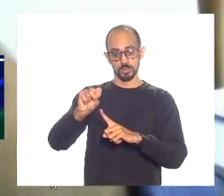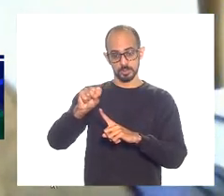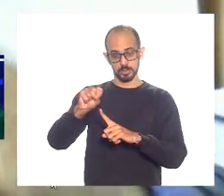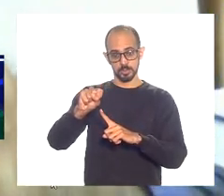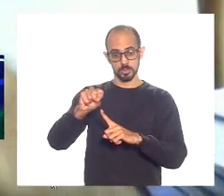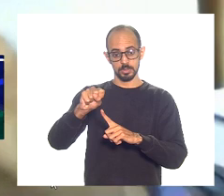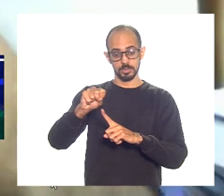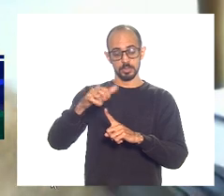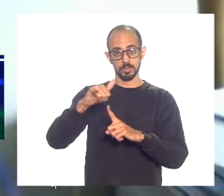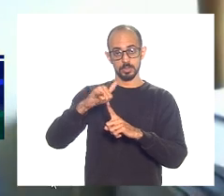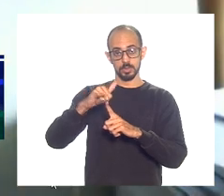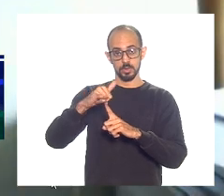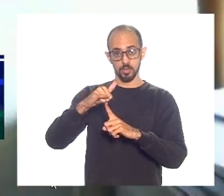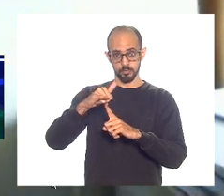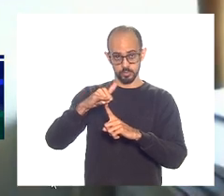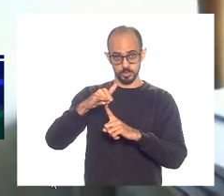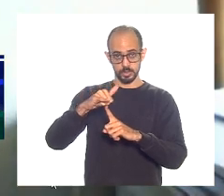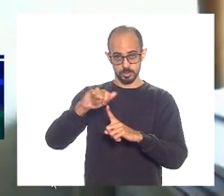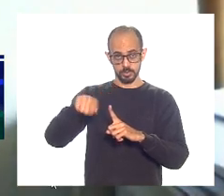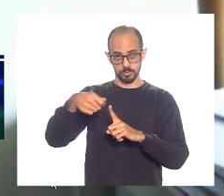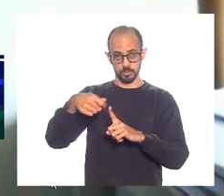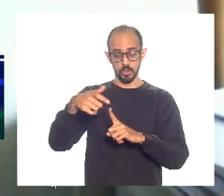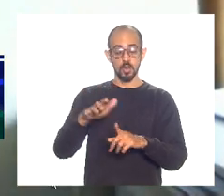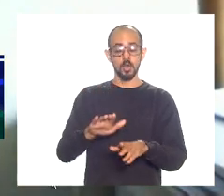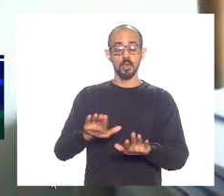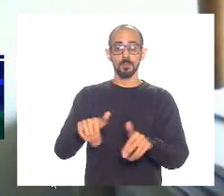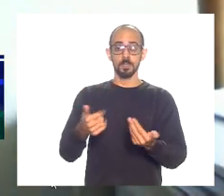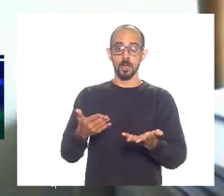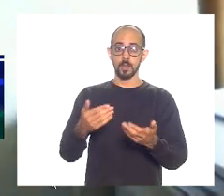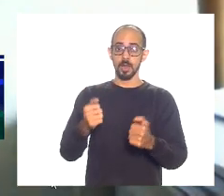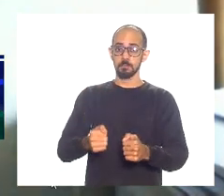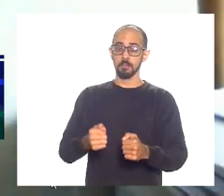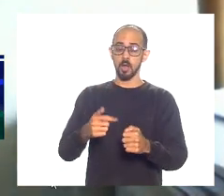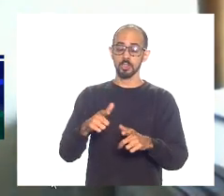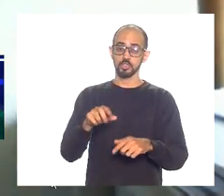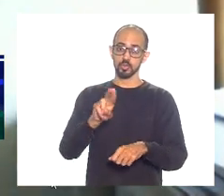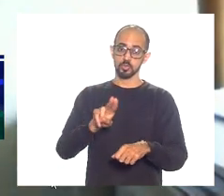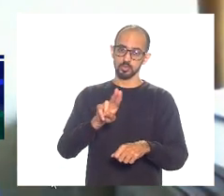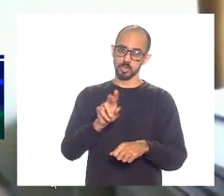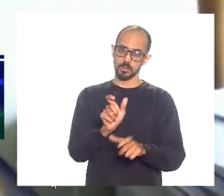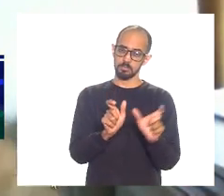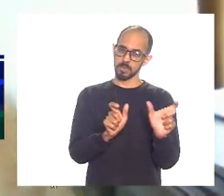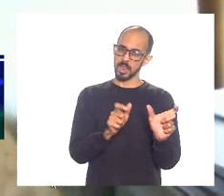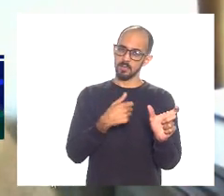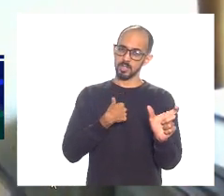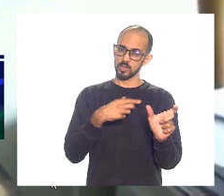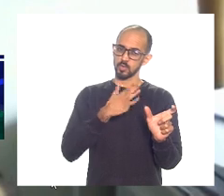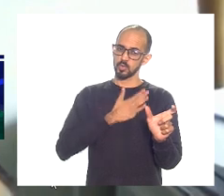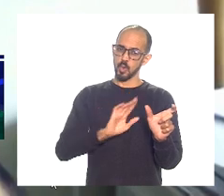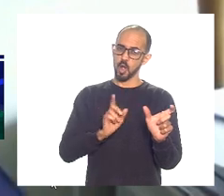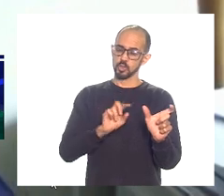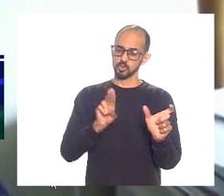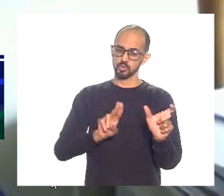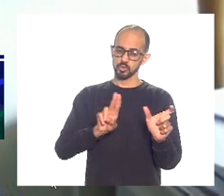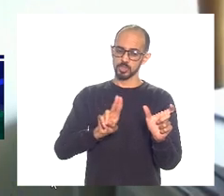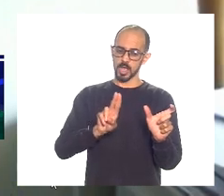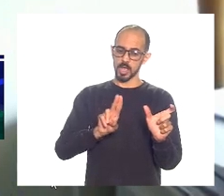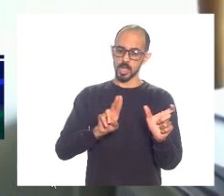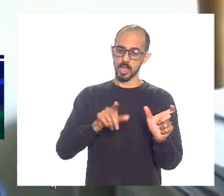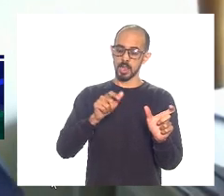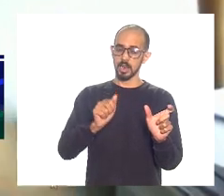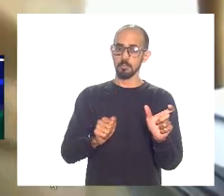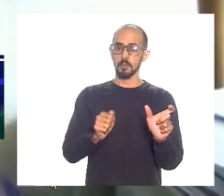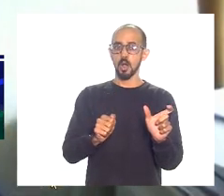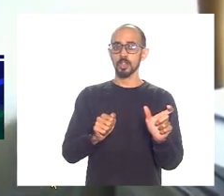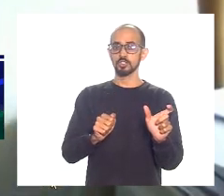Belo Horizonte. Ela pode aí, usando a palavra que eu não gosto, mas que todos os outros, ter um